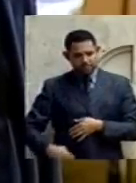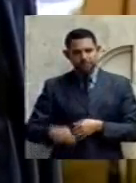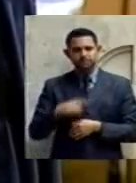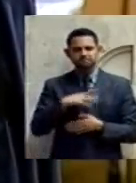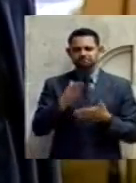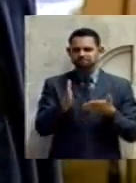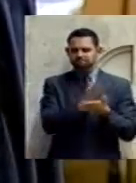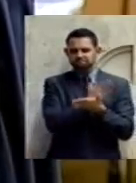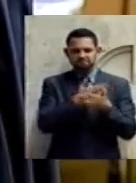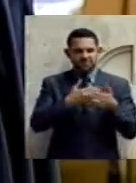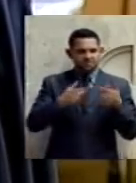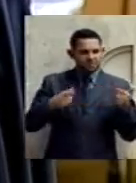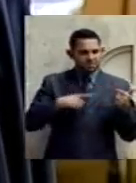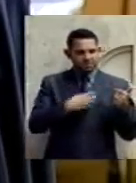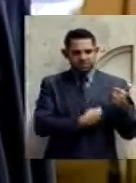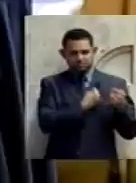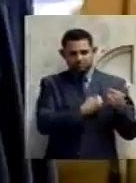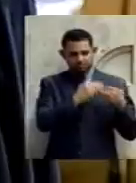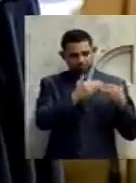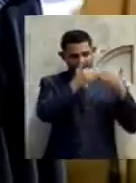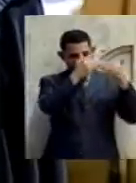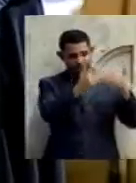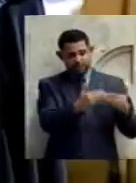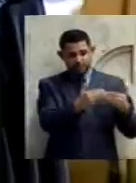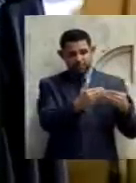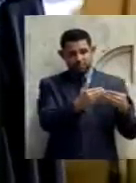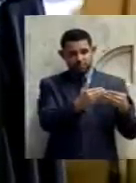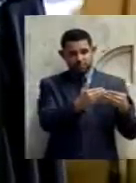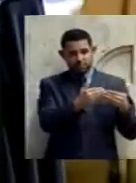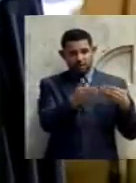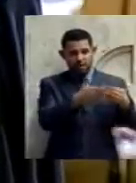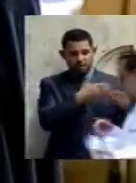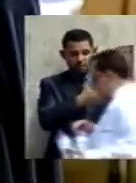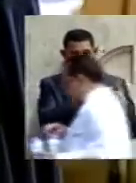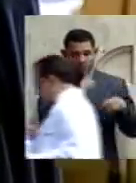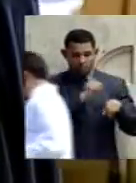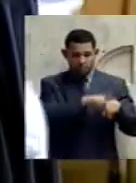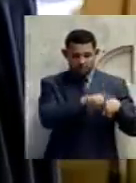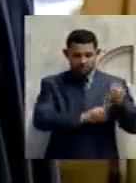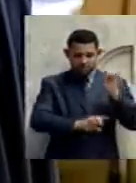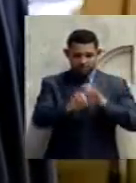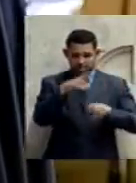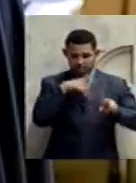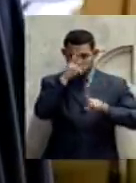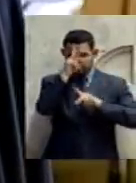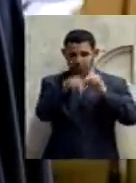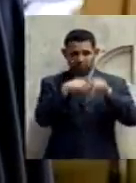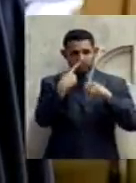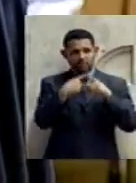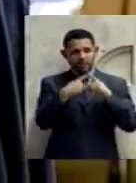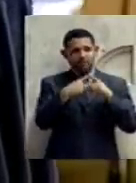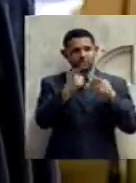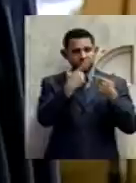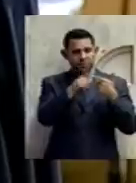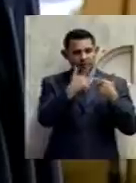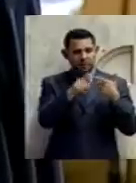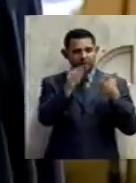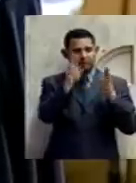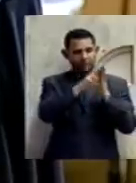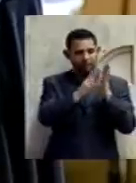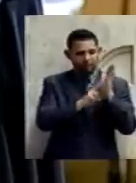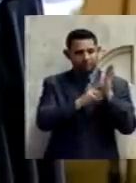independentemente de quem esteja à frente desta Corte, no atual momento da vida brasileira, os desafios do judiciário